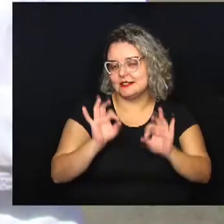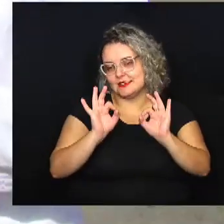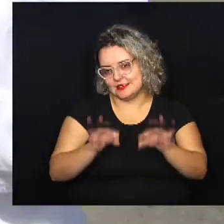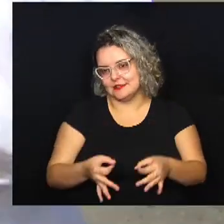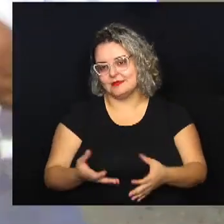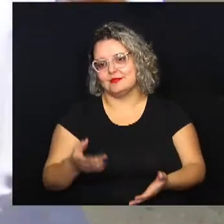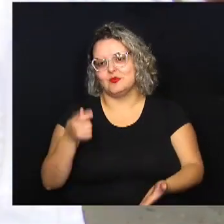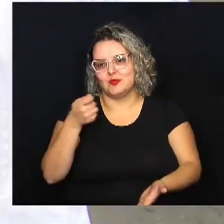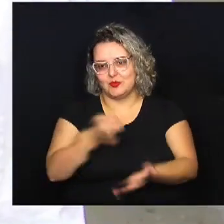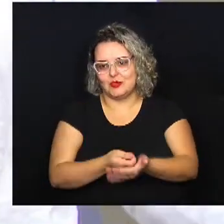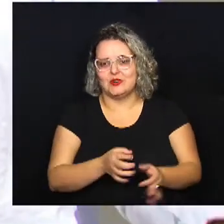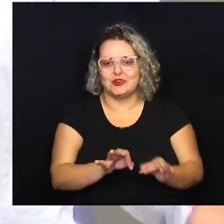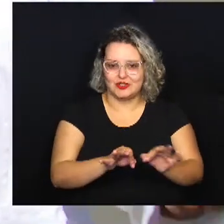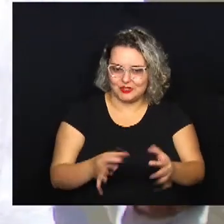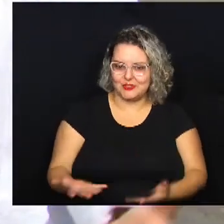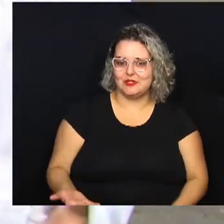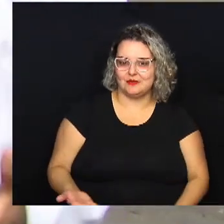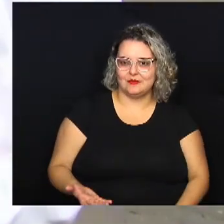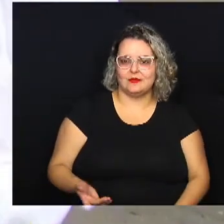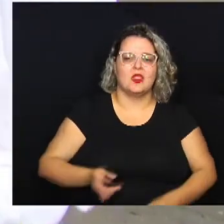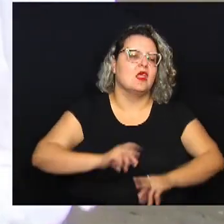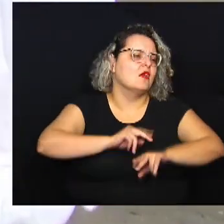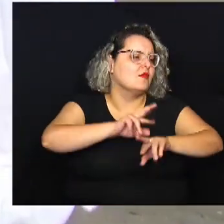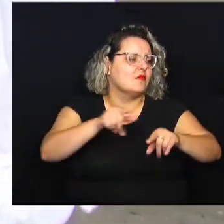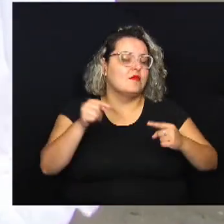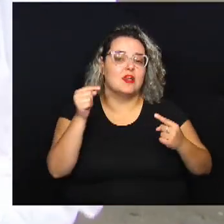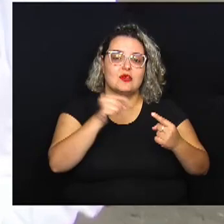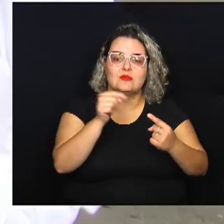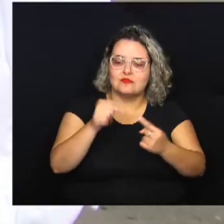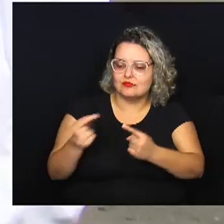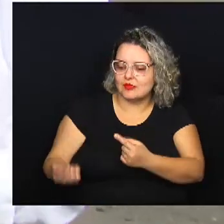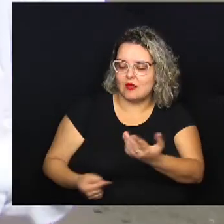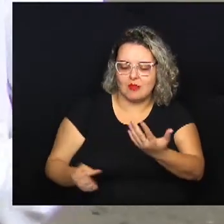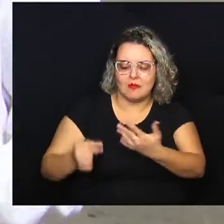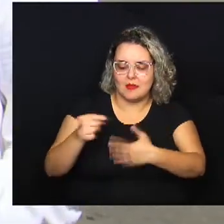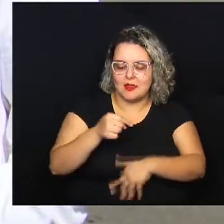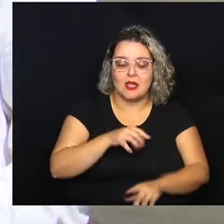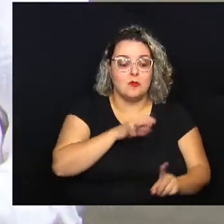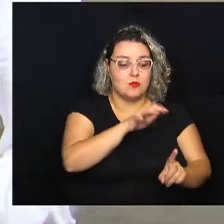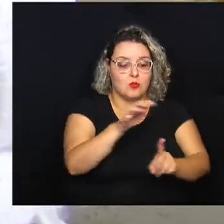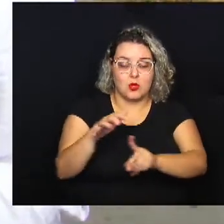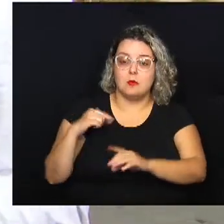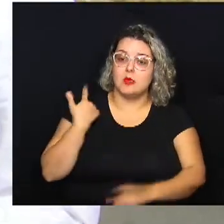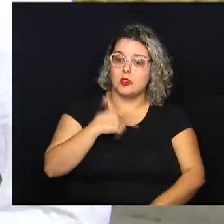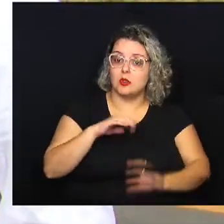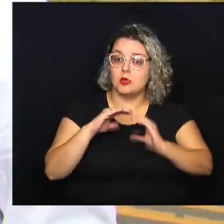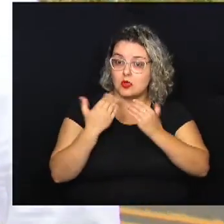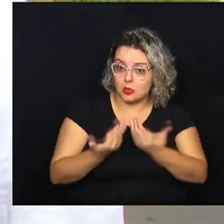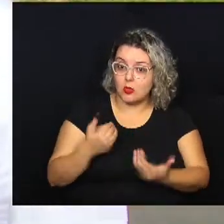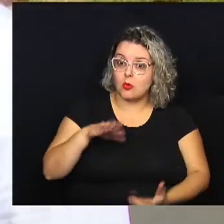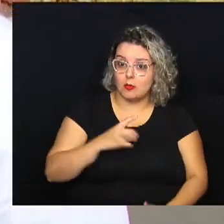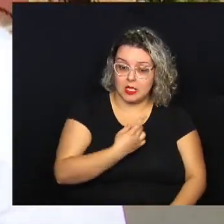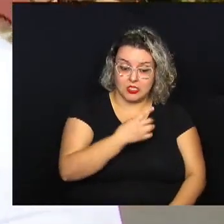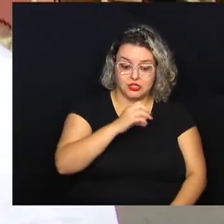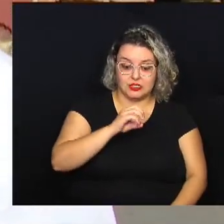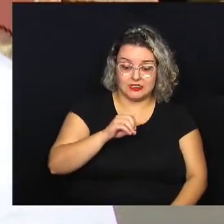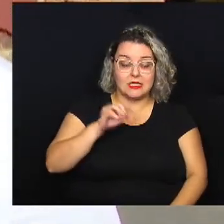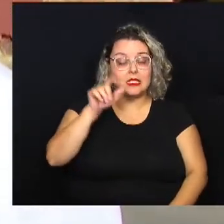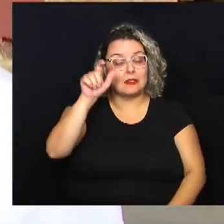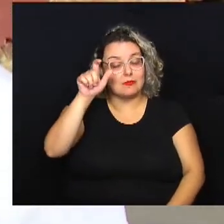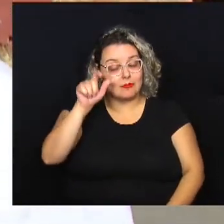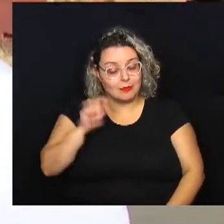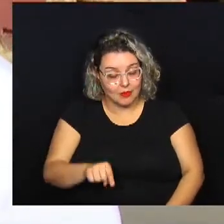Eu acho que tem várias questões, né, do impacto desse projeto para a nossa comunidade. É uma comunidade com mais de 100 mil habitantes,